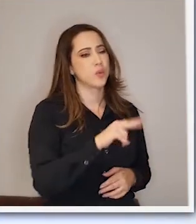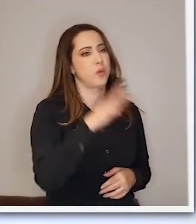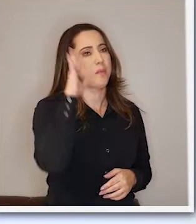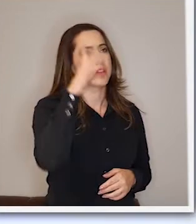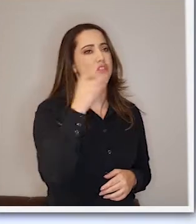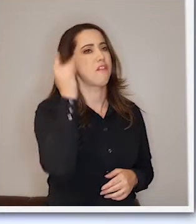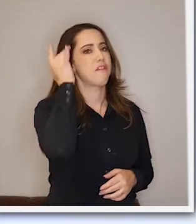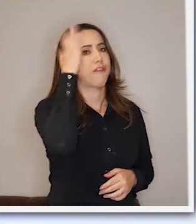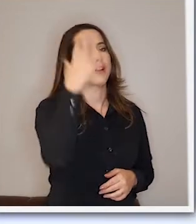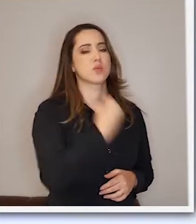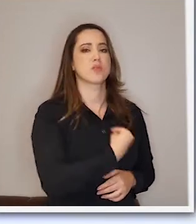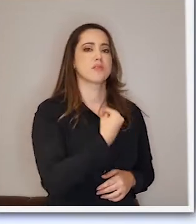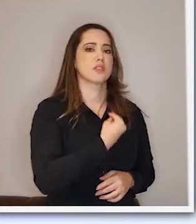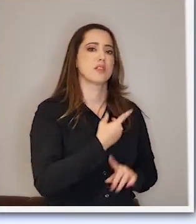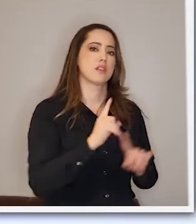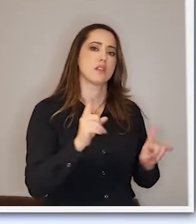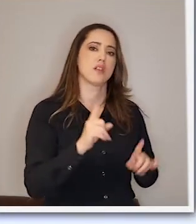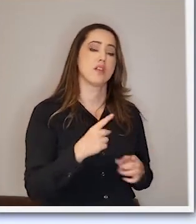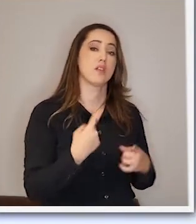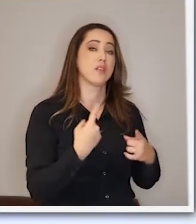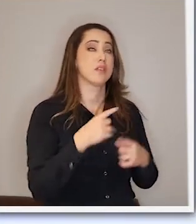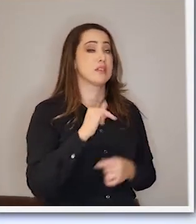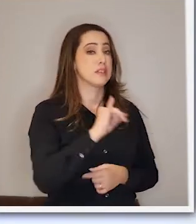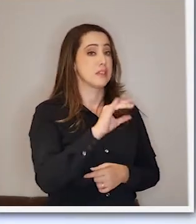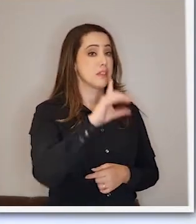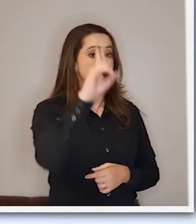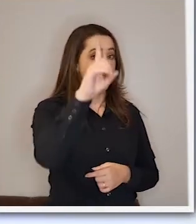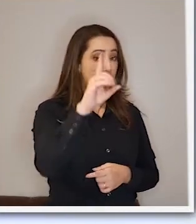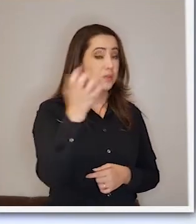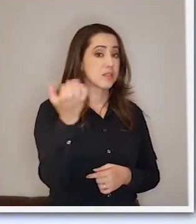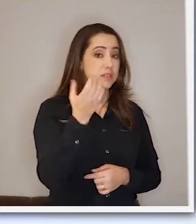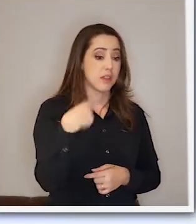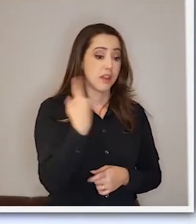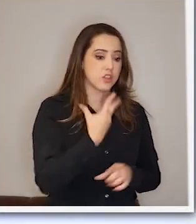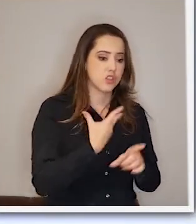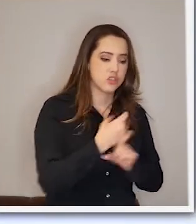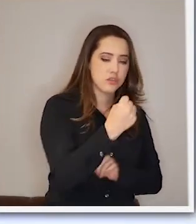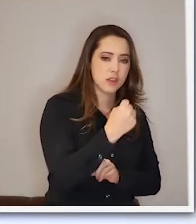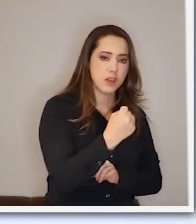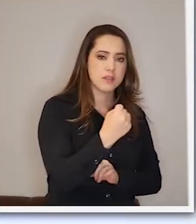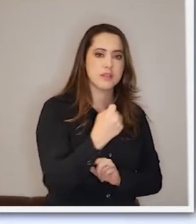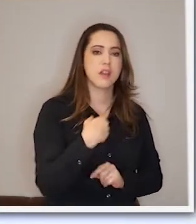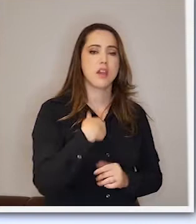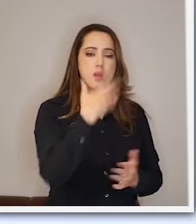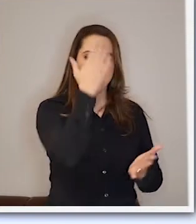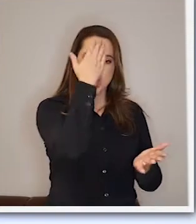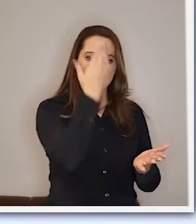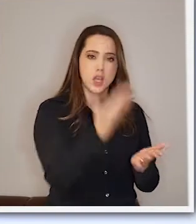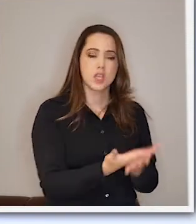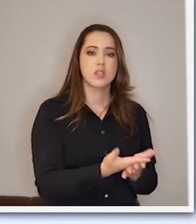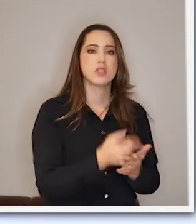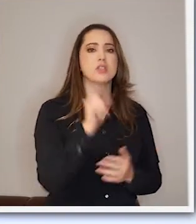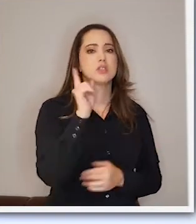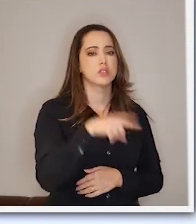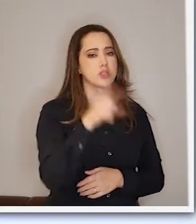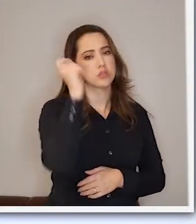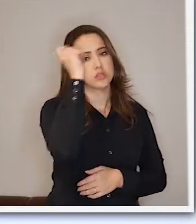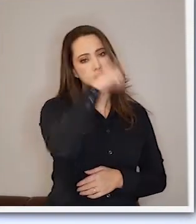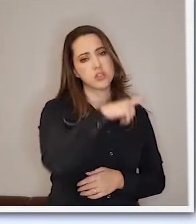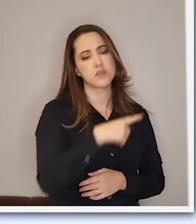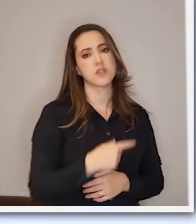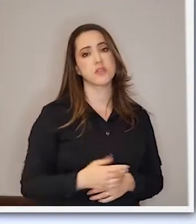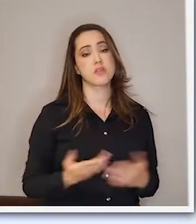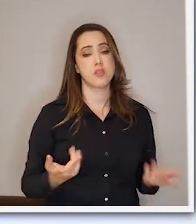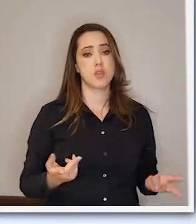não imagino que vai ser fácil. Se Deus nos permitir chegar a uma vitória, eu sei que é